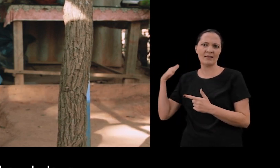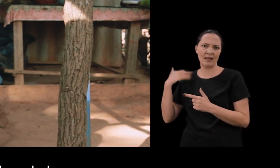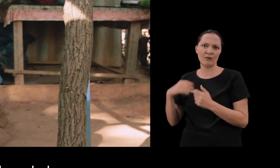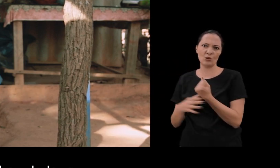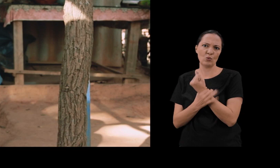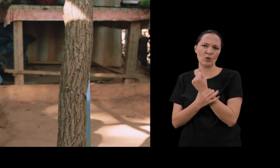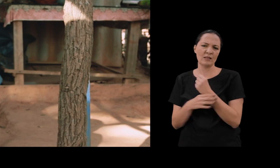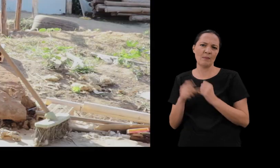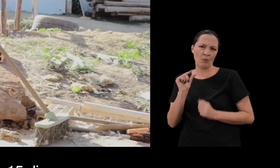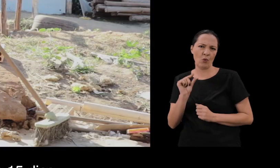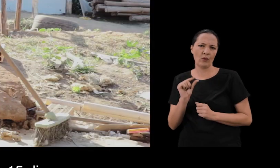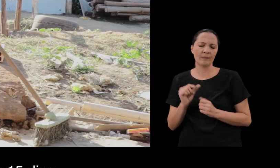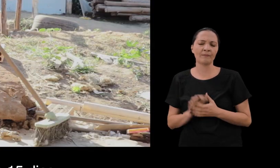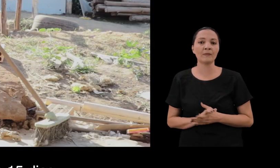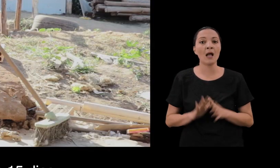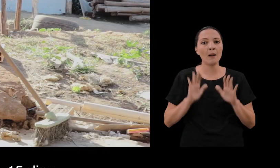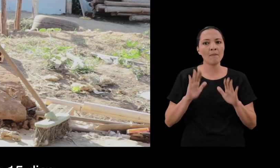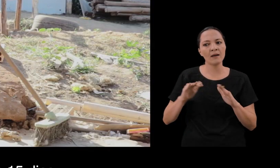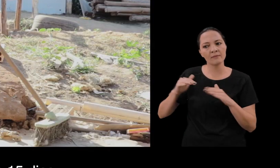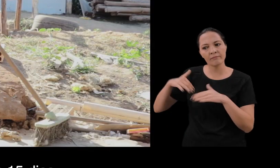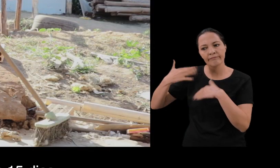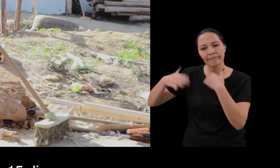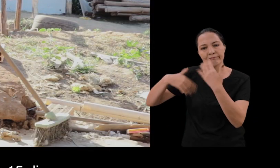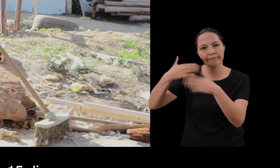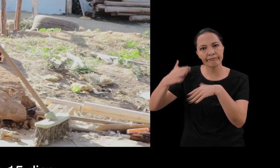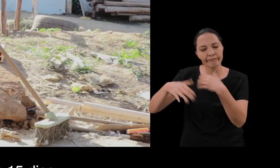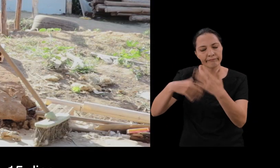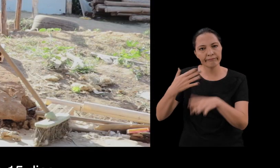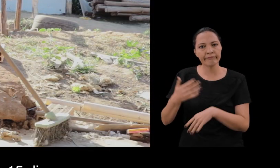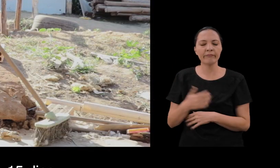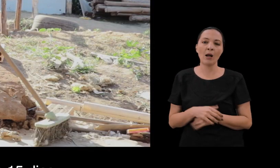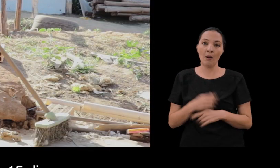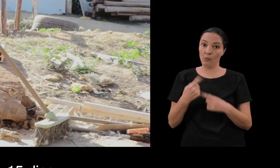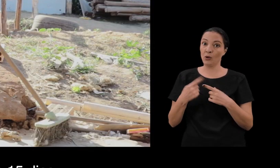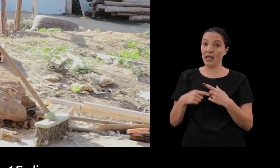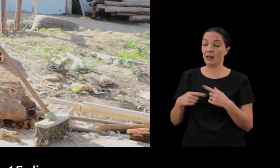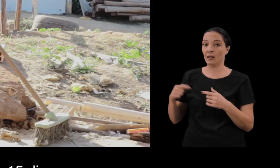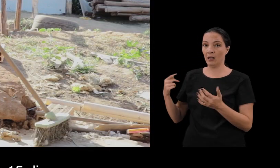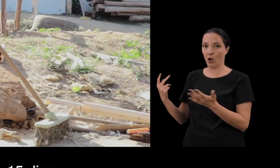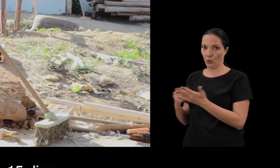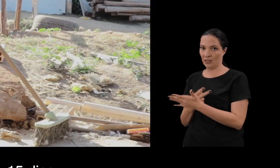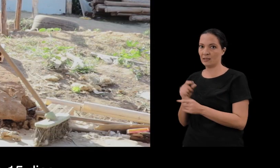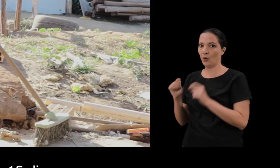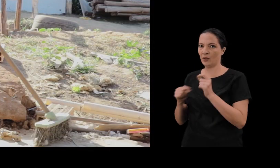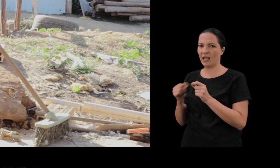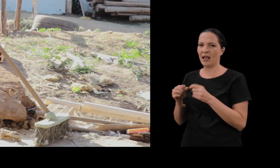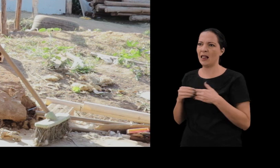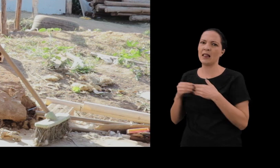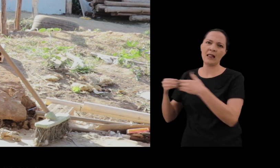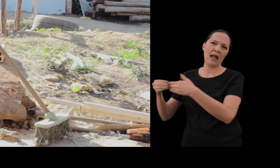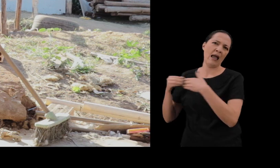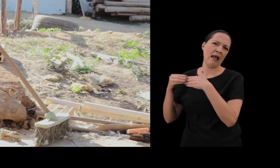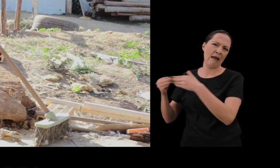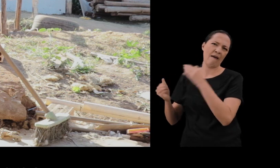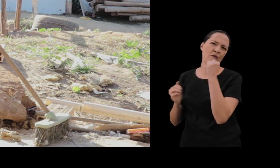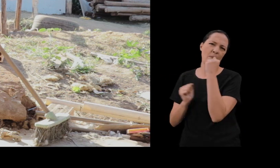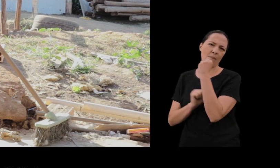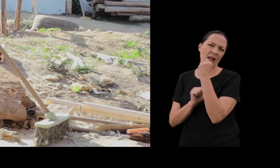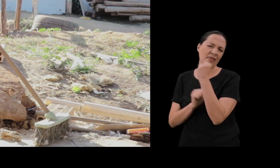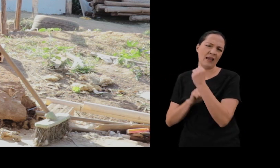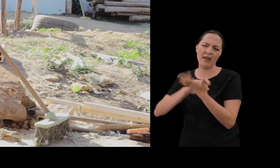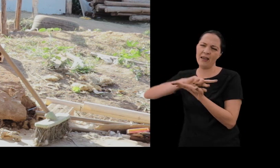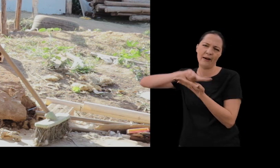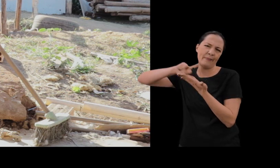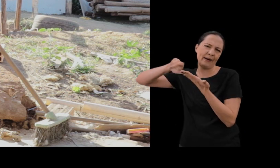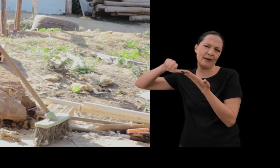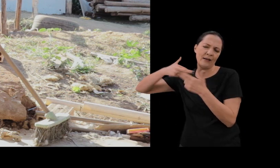mais inseguro. Só que aí, com 15 dias, que eles levou as ferramentas, levou as madeiras que a gente tinha